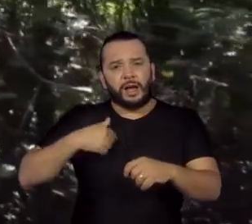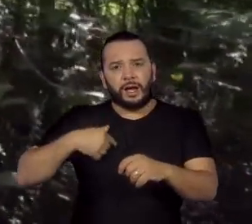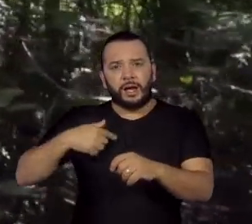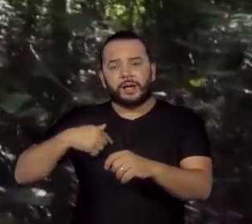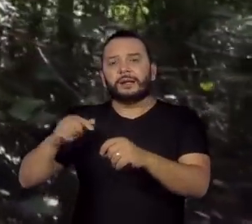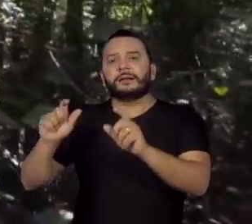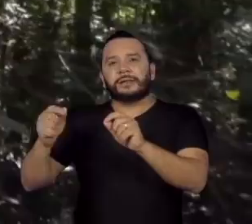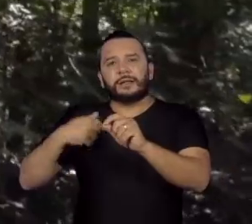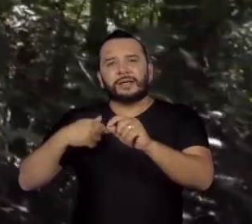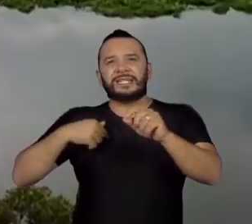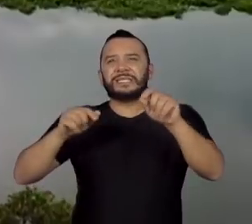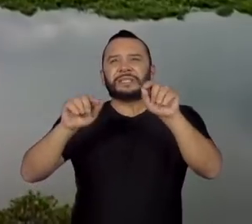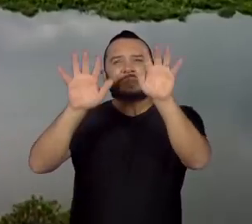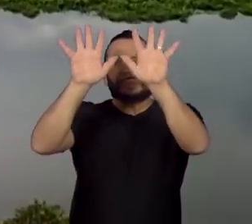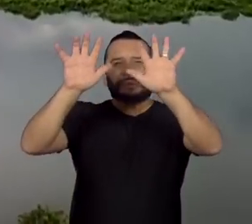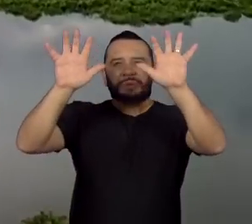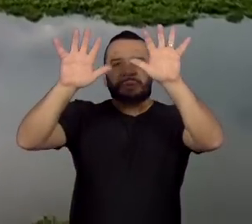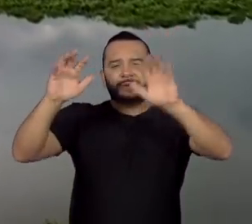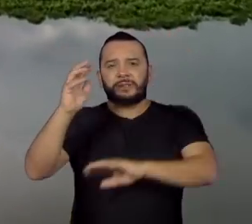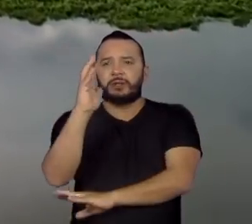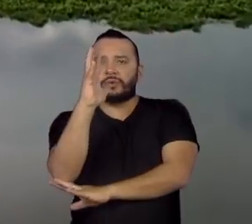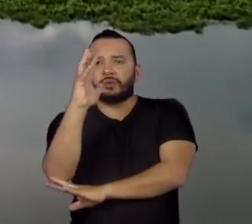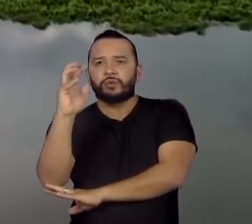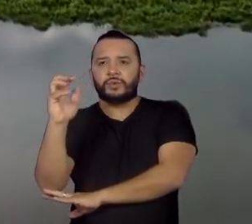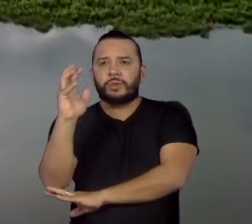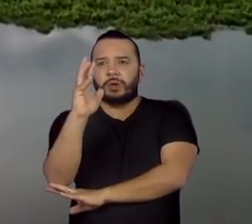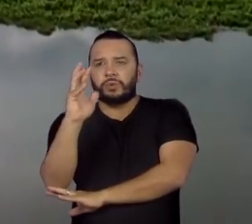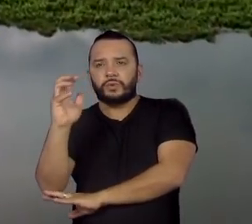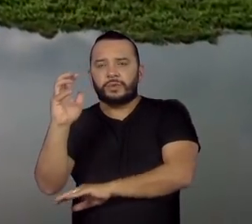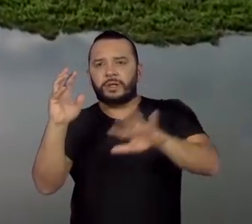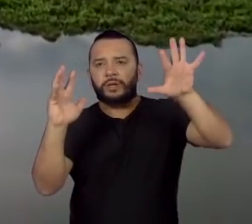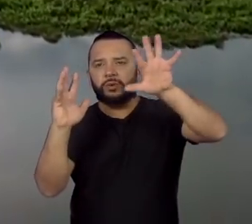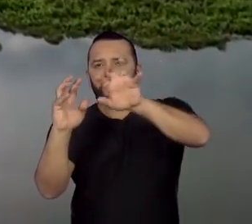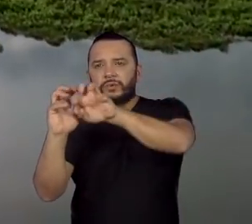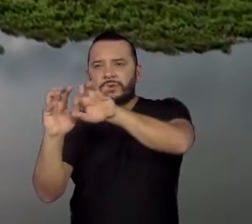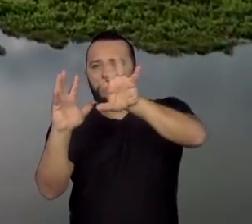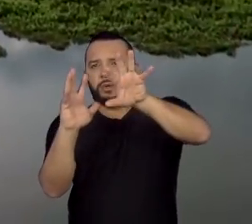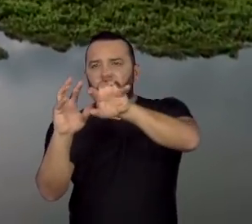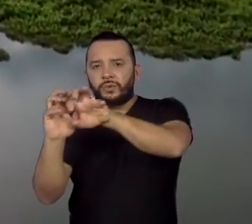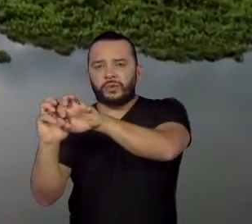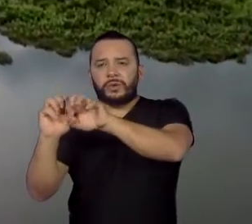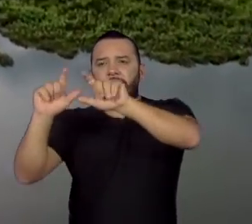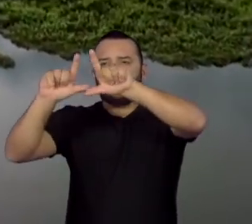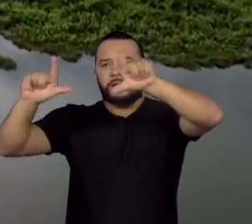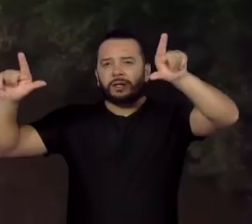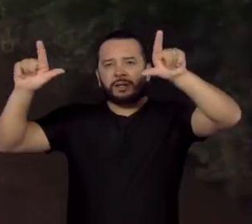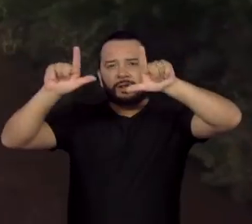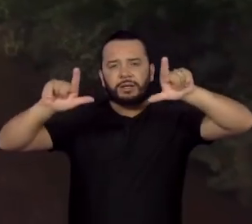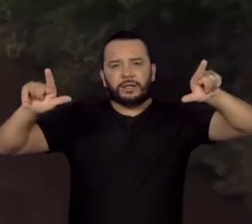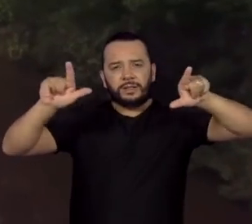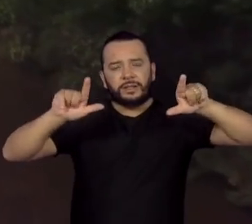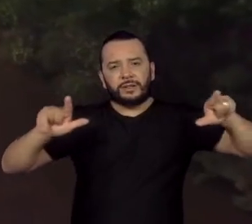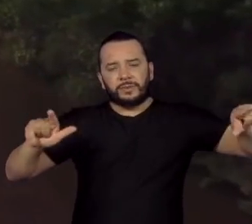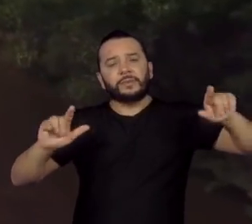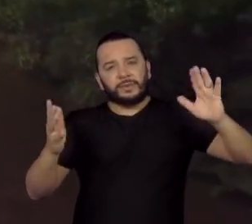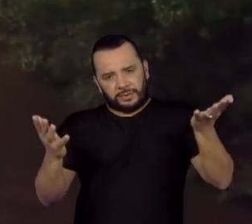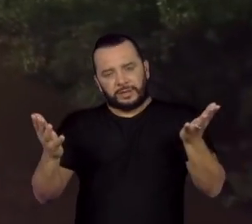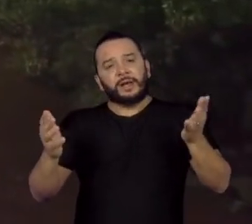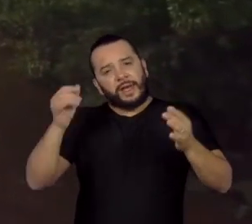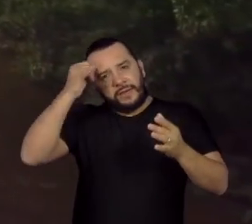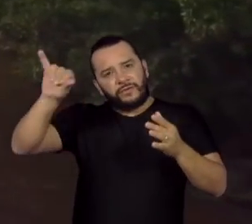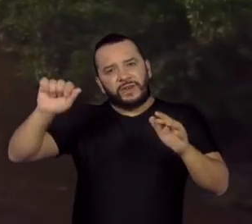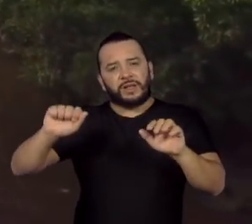da atmosfera, diminuindo, portanto, o acúmulo de gases de efeito estufa na atmosfera. Você tem a ação